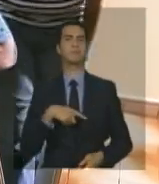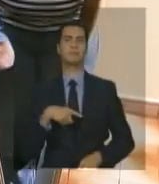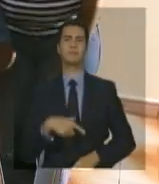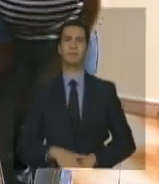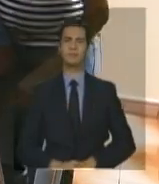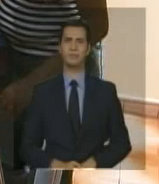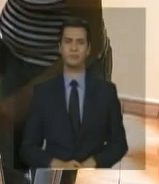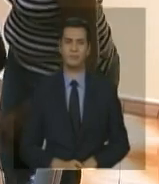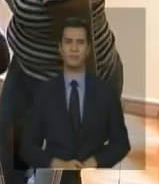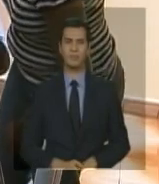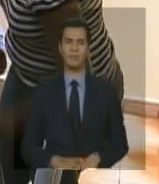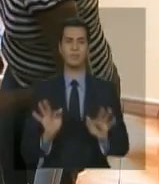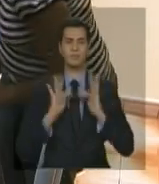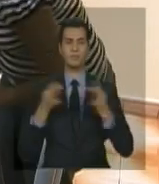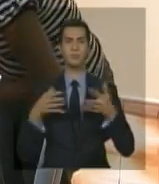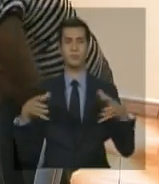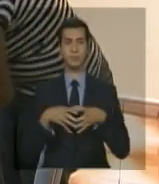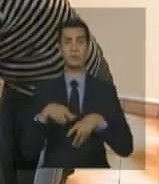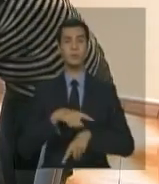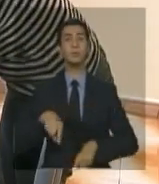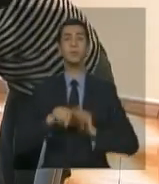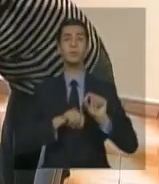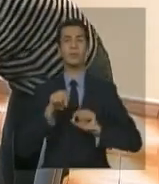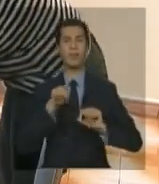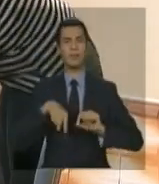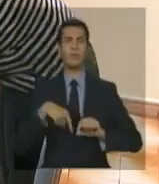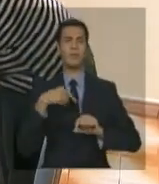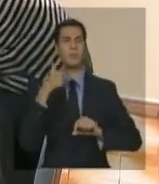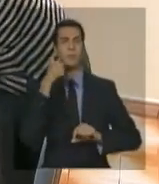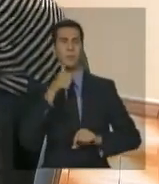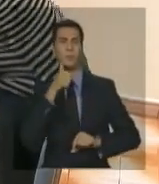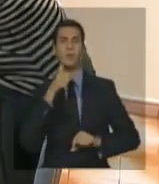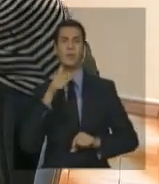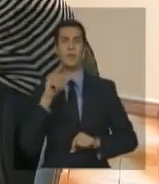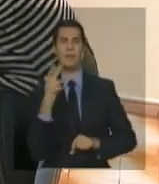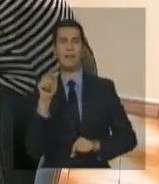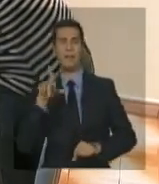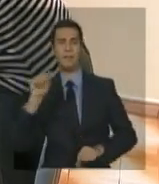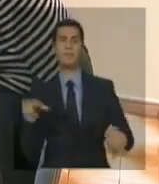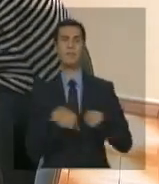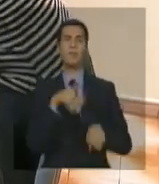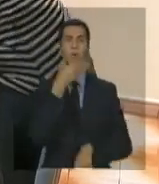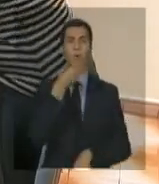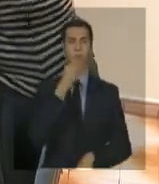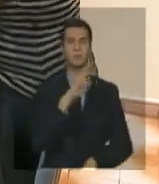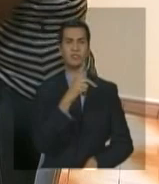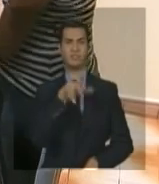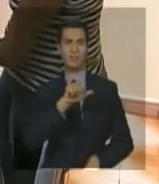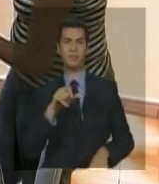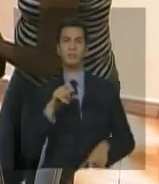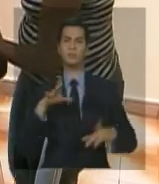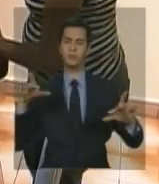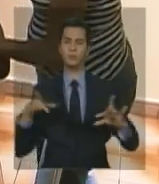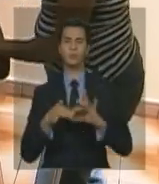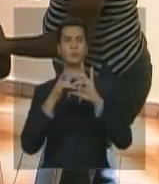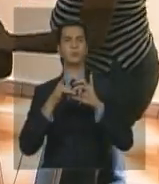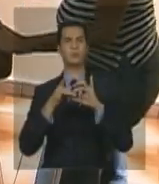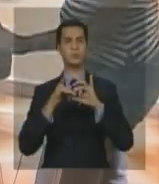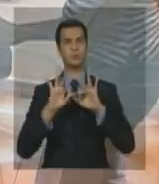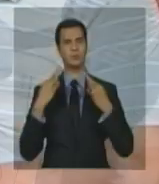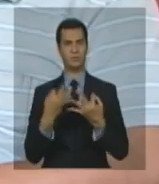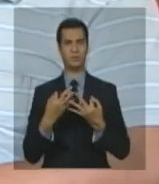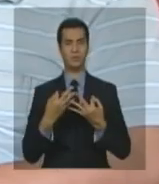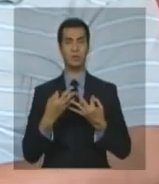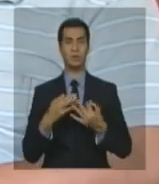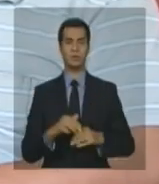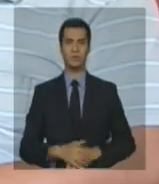Essa família é fruto do amor de Charles e Helena. Como todos os casais que se amam, o desejo também faz parte do relacionamento.